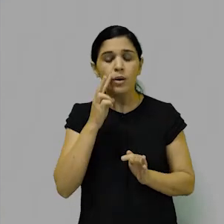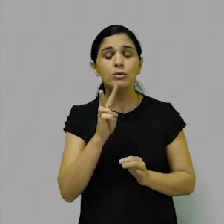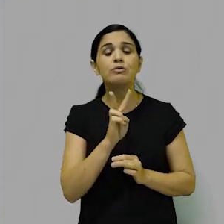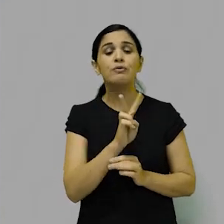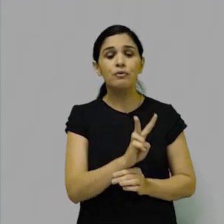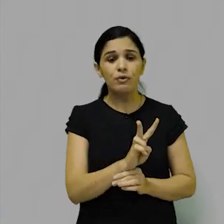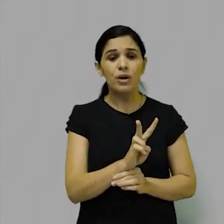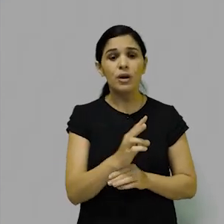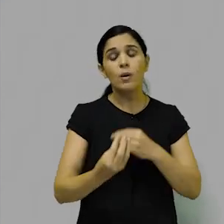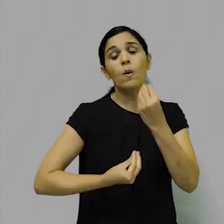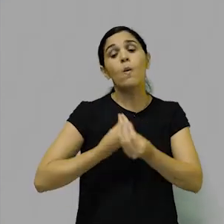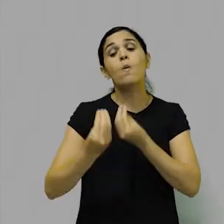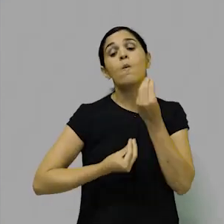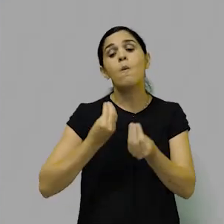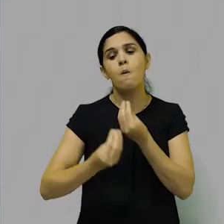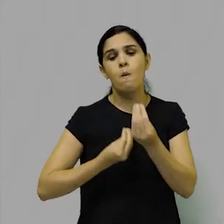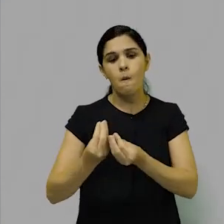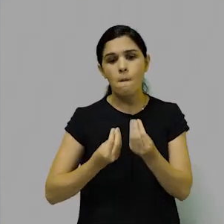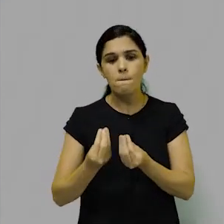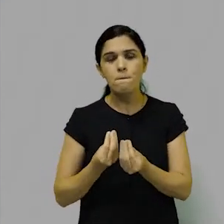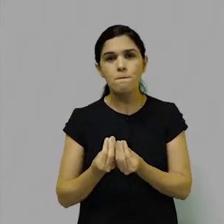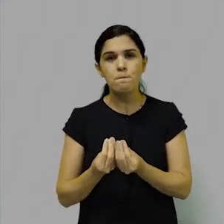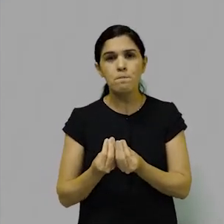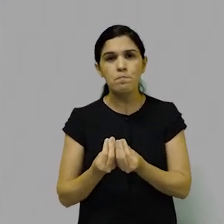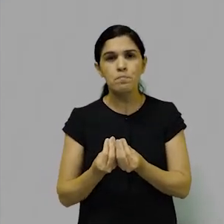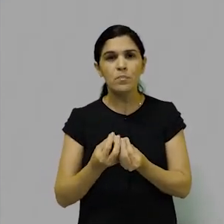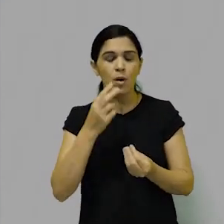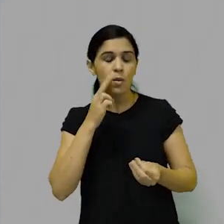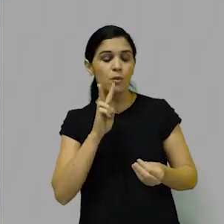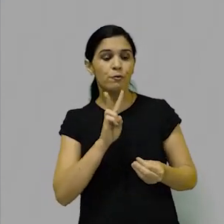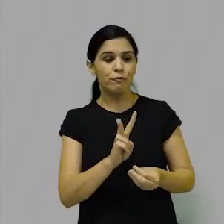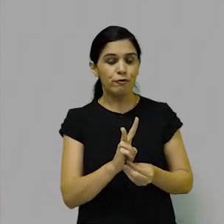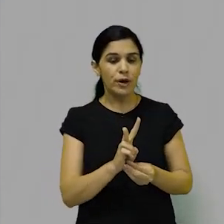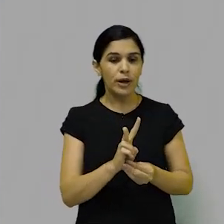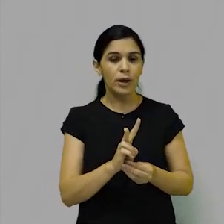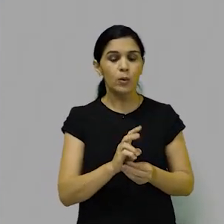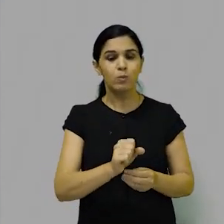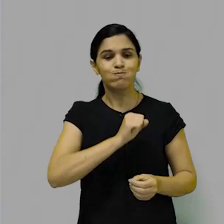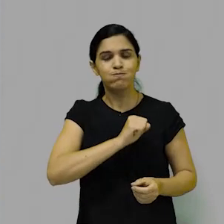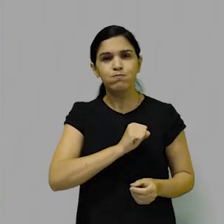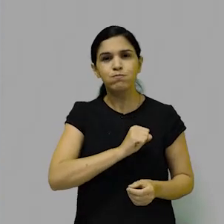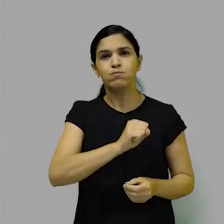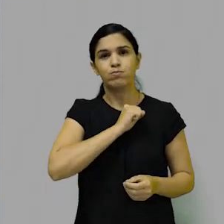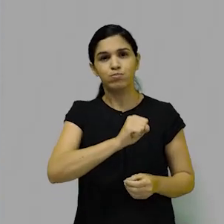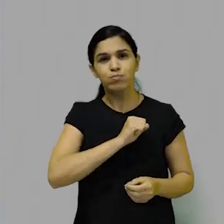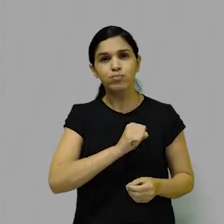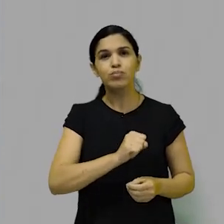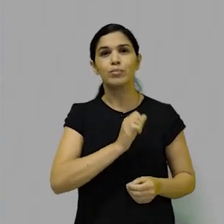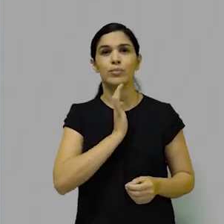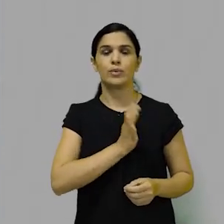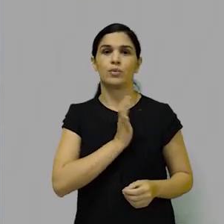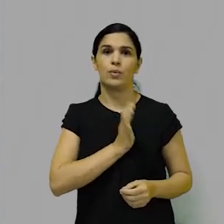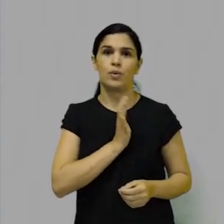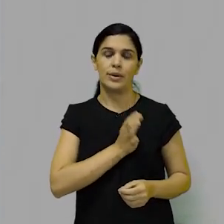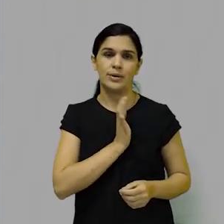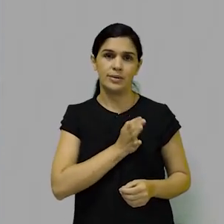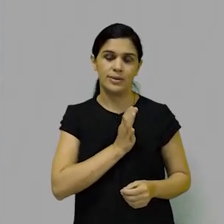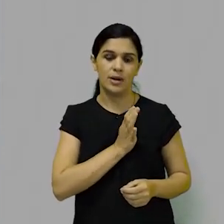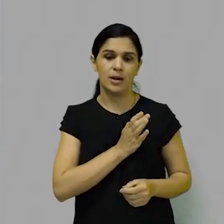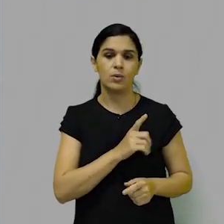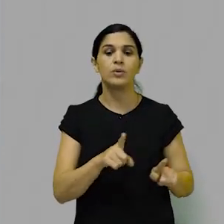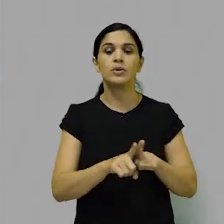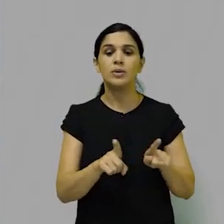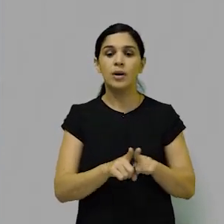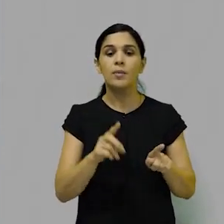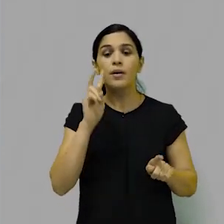nós temos que trabalhar, quando nós vamos fazer alguma prescrição de treinamento ao indivíduo, em qual zona esse indivíduo deve trabalhar